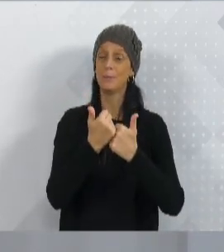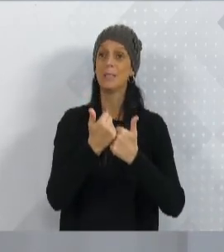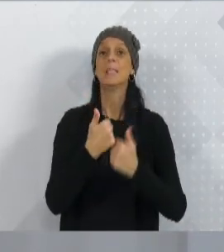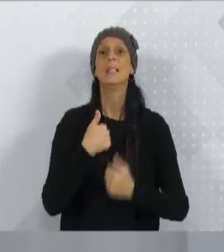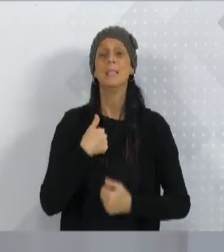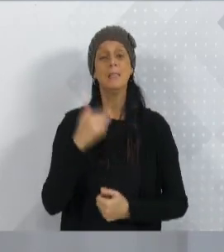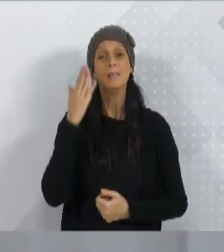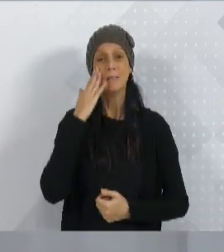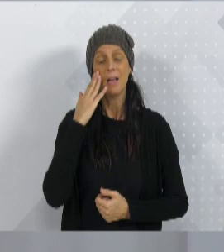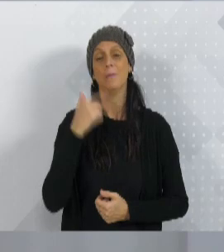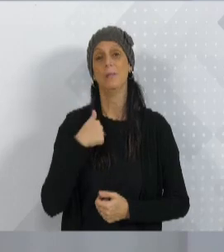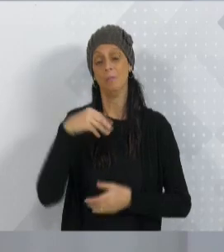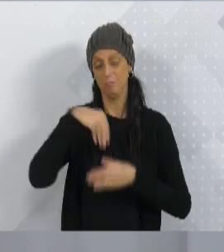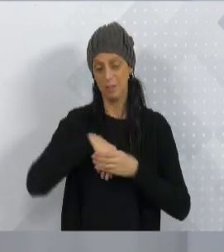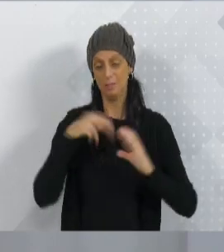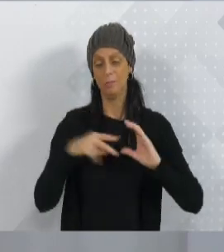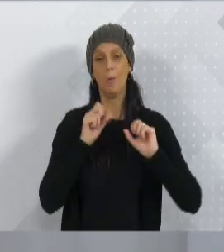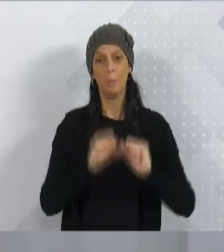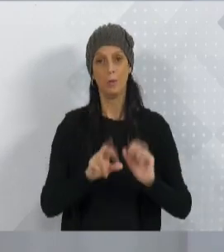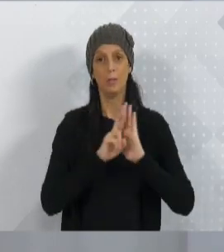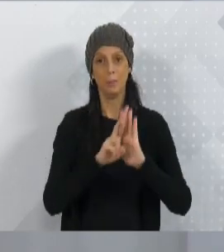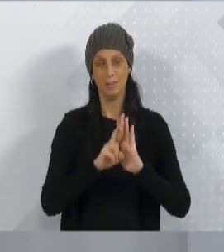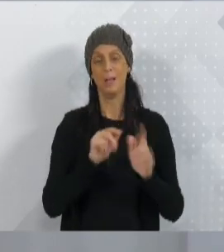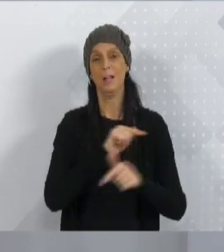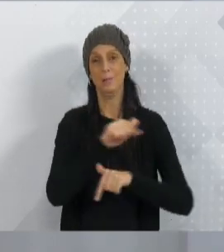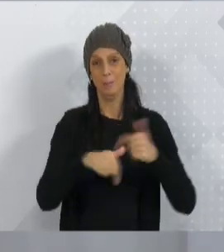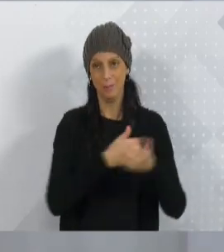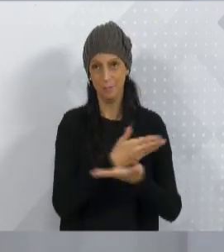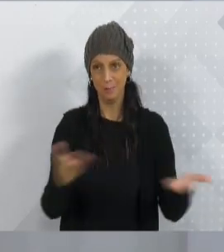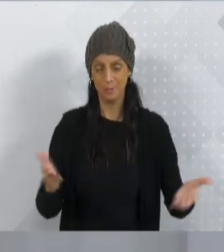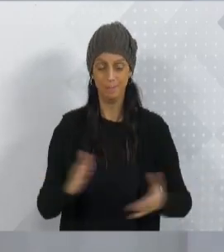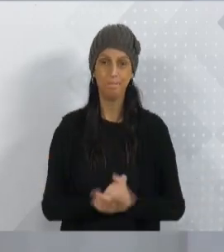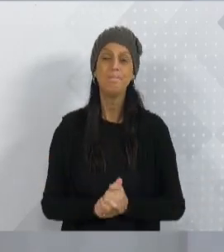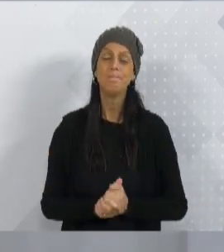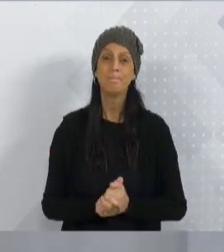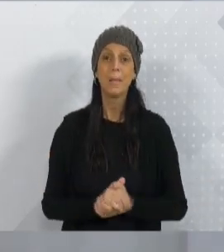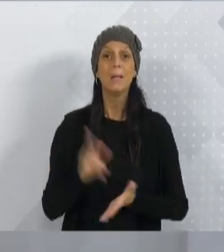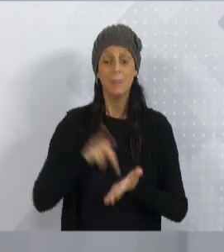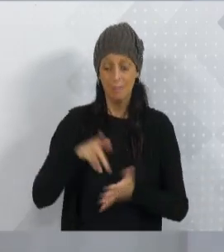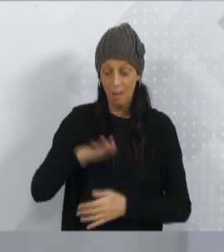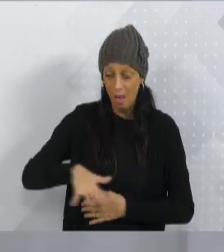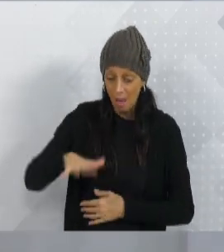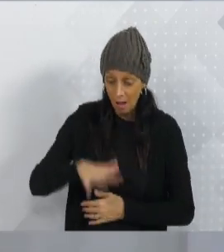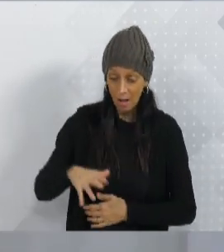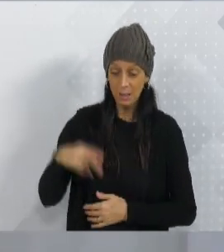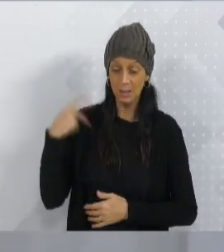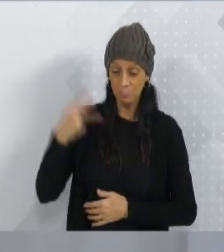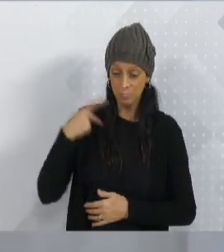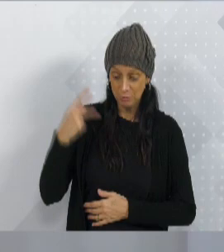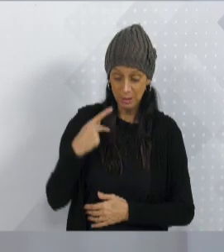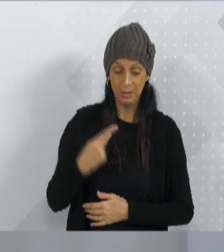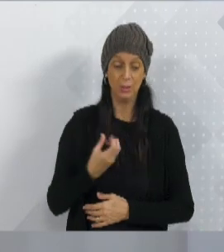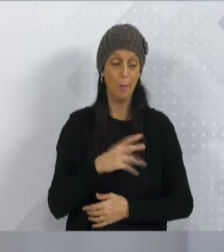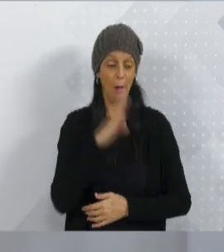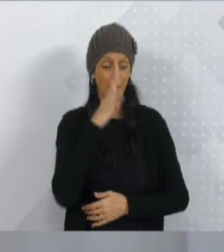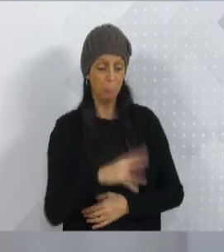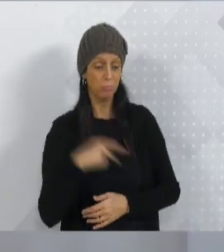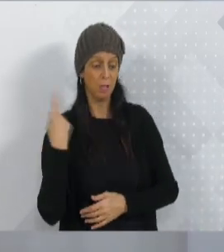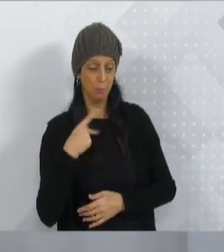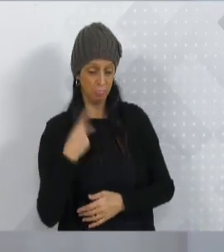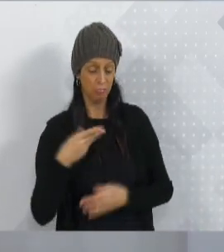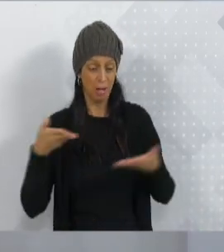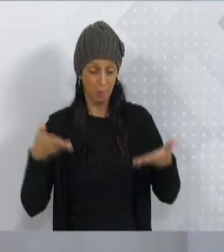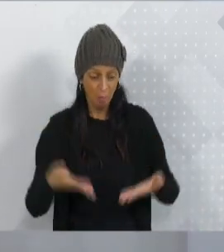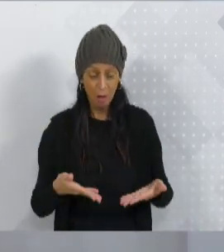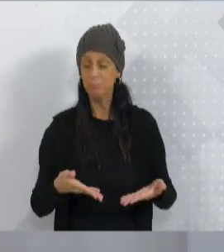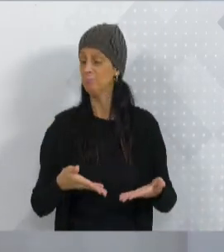representá-los aqui nessa casa não é de hoje que a política é menosprezada que os políticos são julgados não é de hoje que as pessoas têm dificuldades para buscar